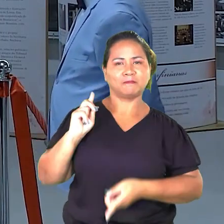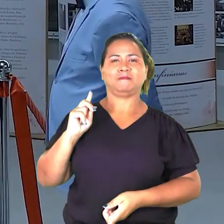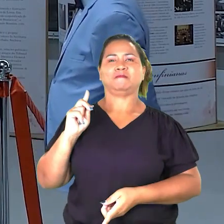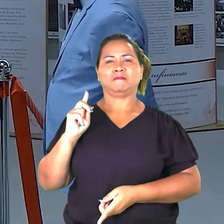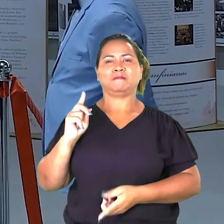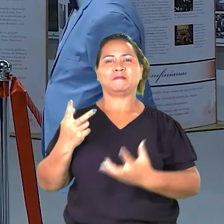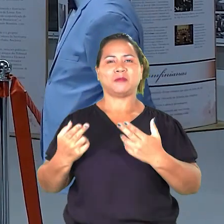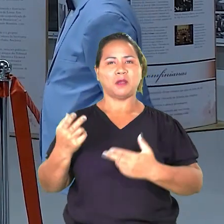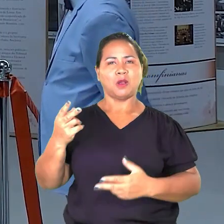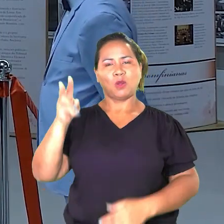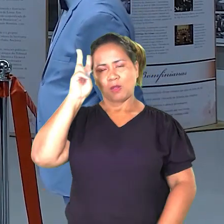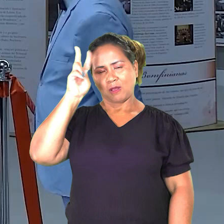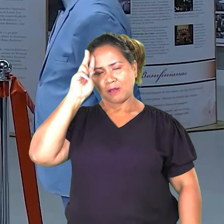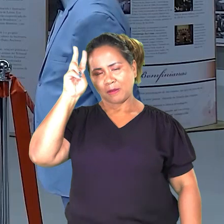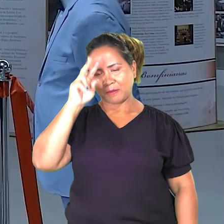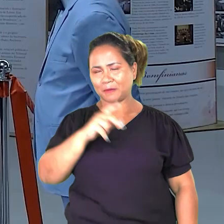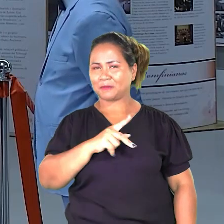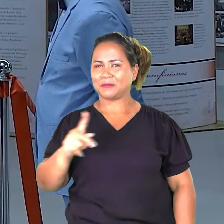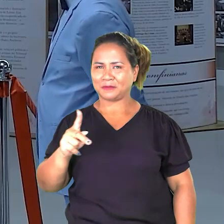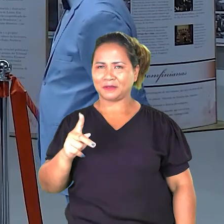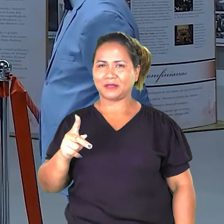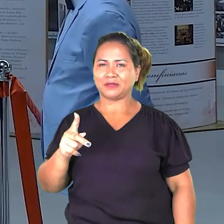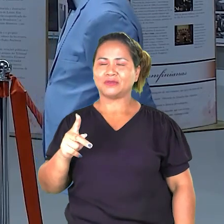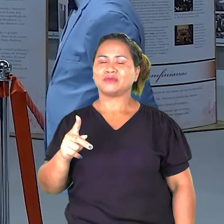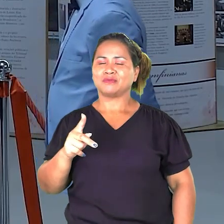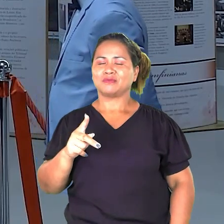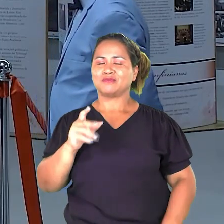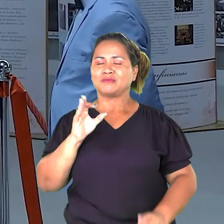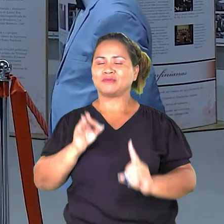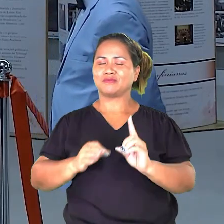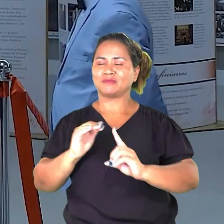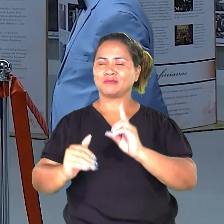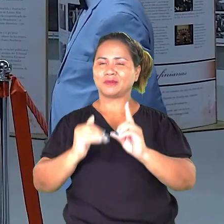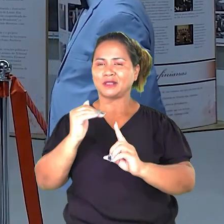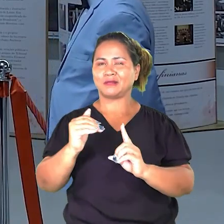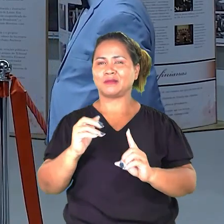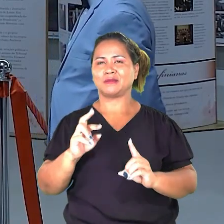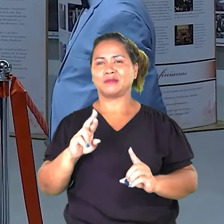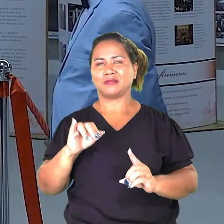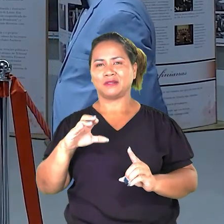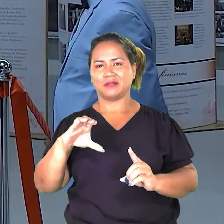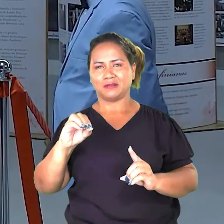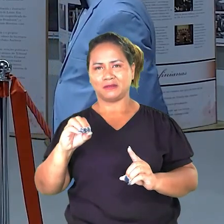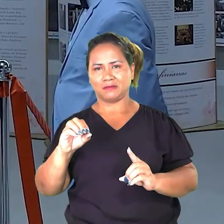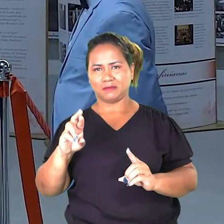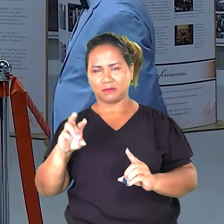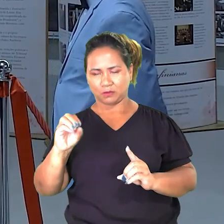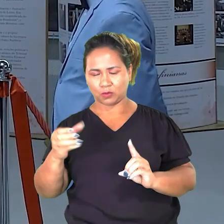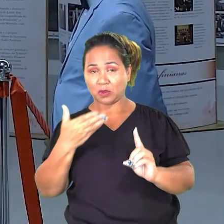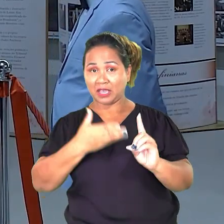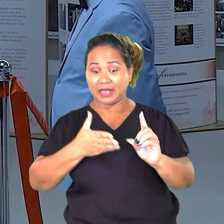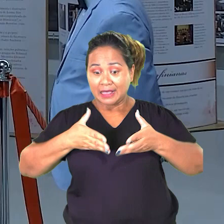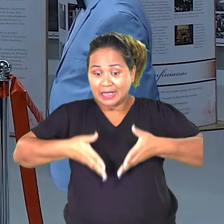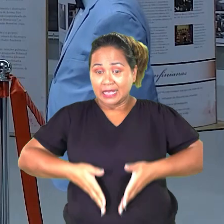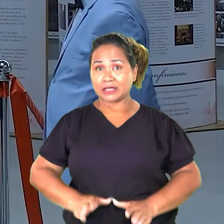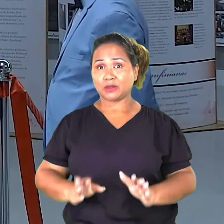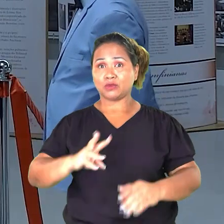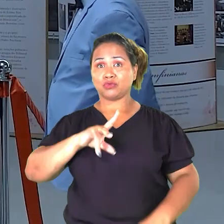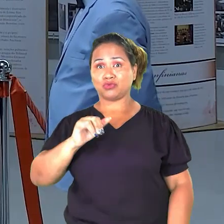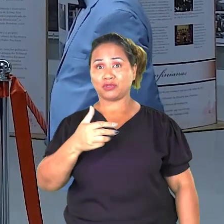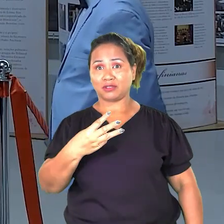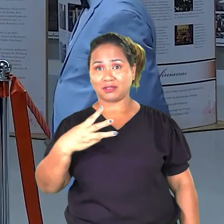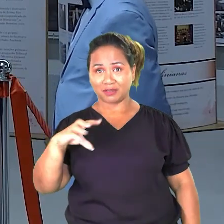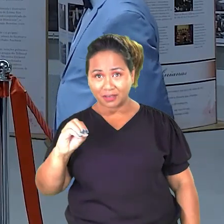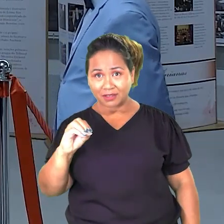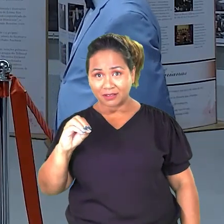da Revolução Constitucionalista de 1932, como lembrou o nosso presidente Ricardo Anaf. Pode-se dizer até